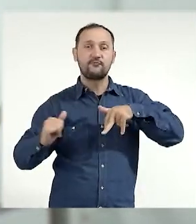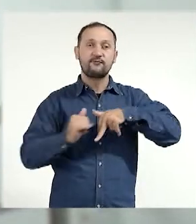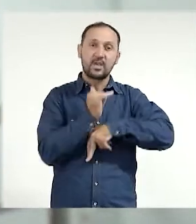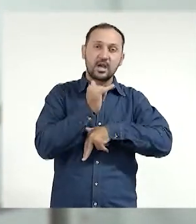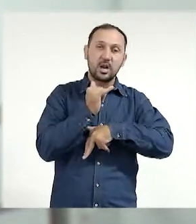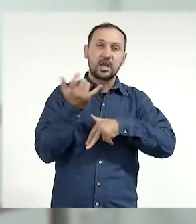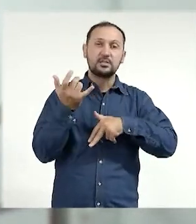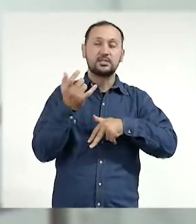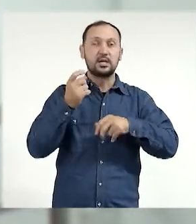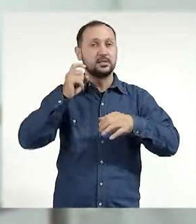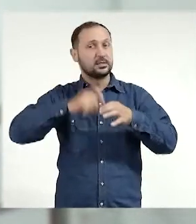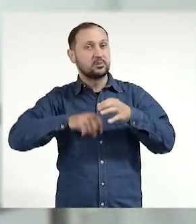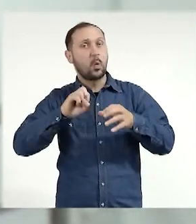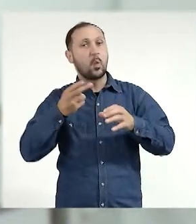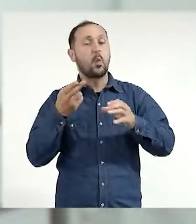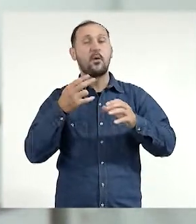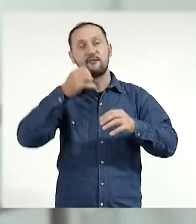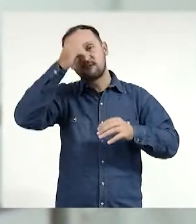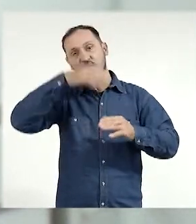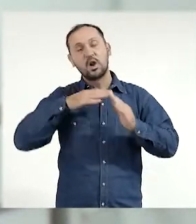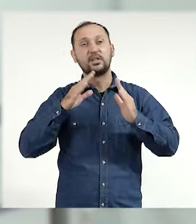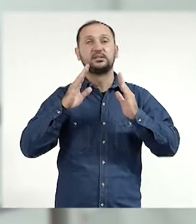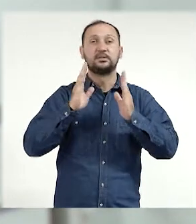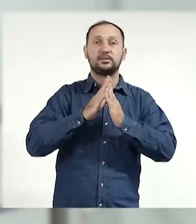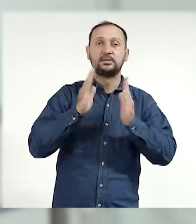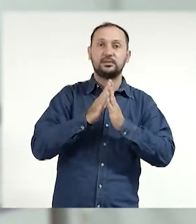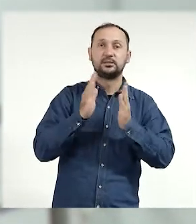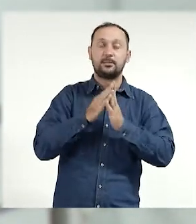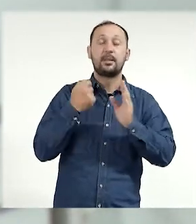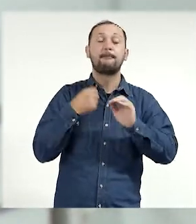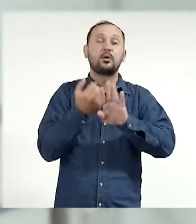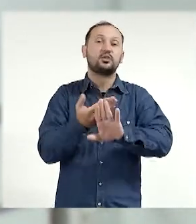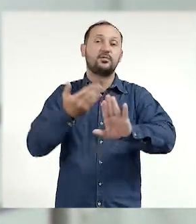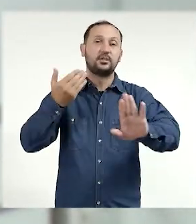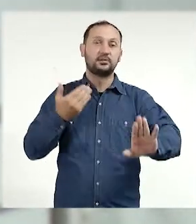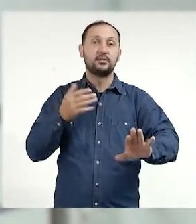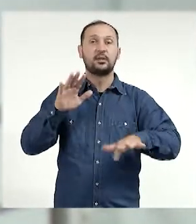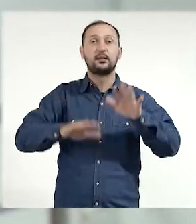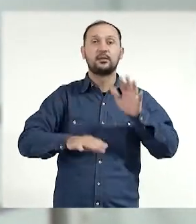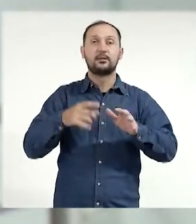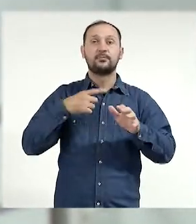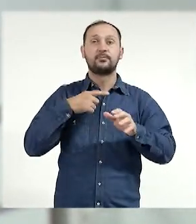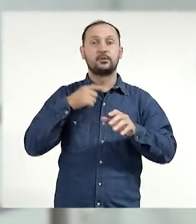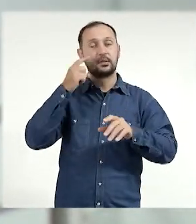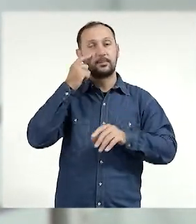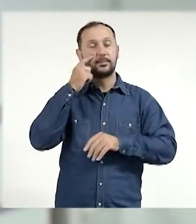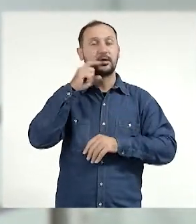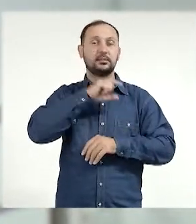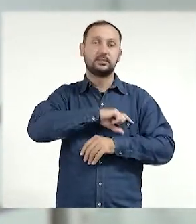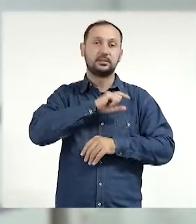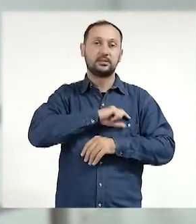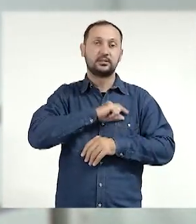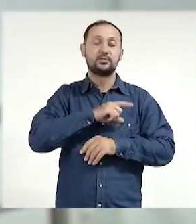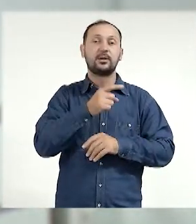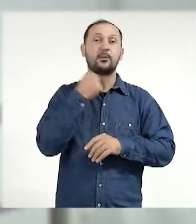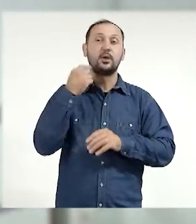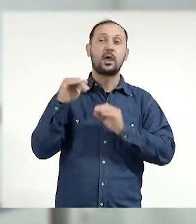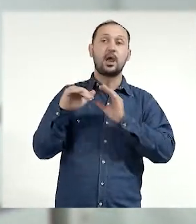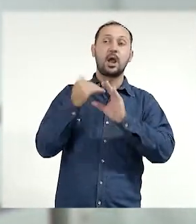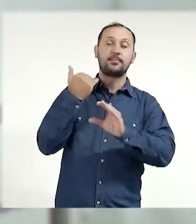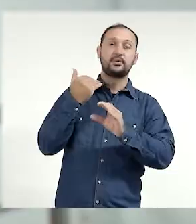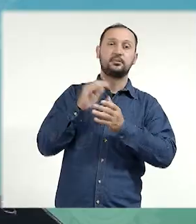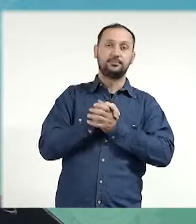servidoras vítimas de violência sexual ou doméstica e também a notificação eletrônica sobre o vencimento da carteira